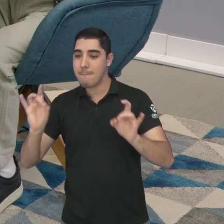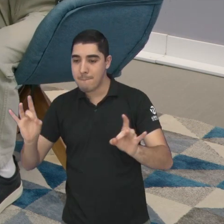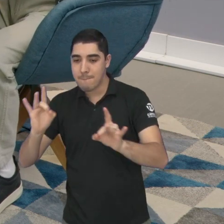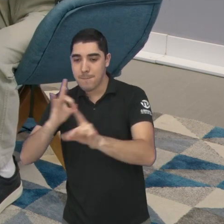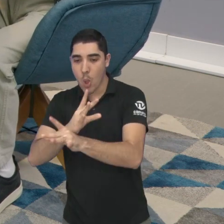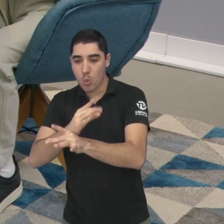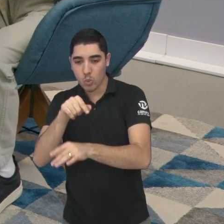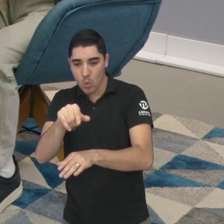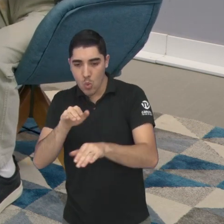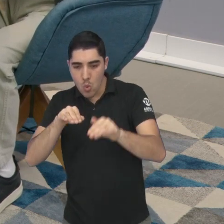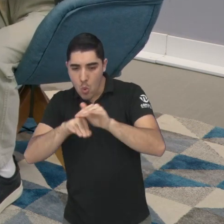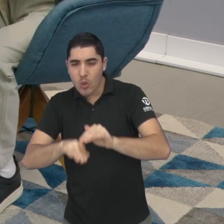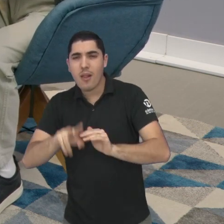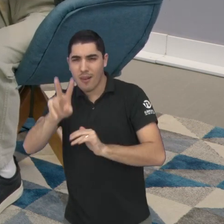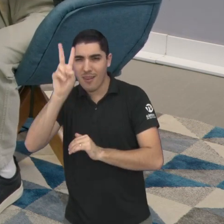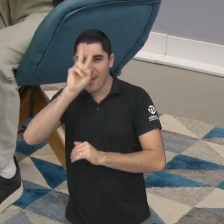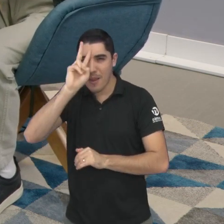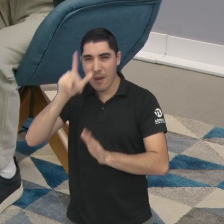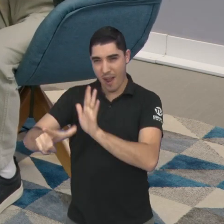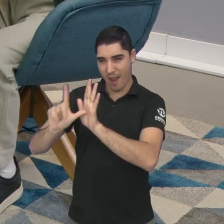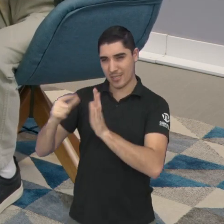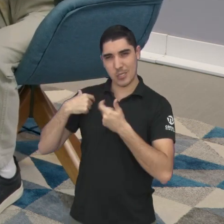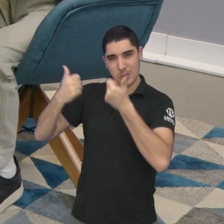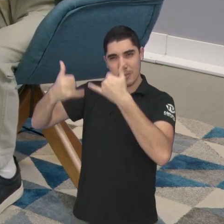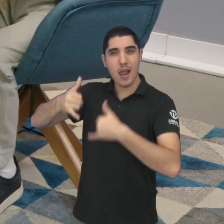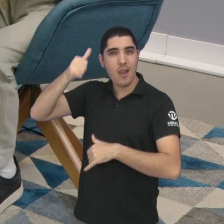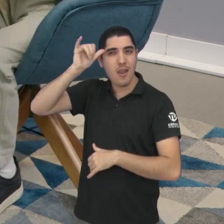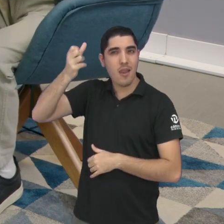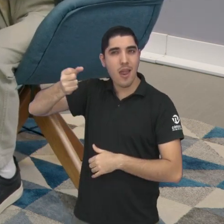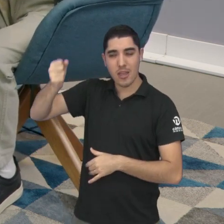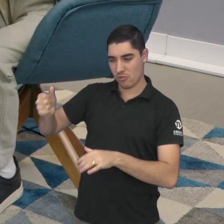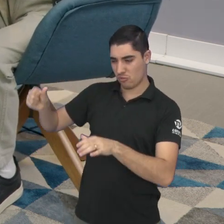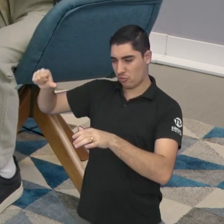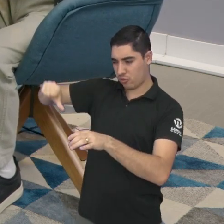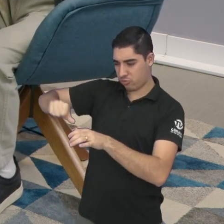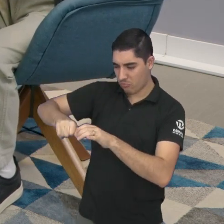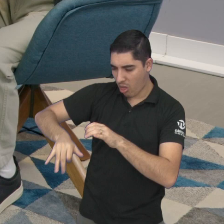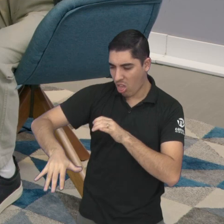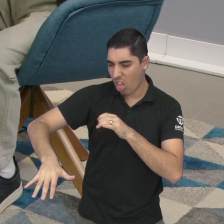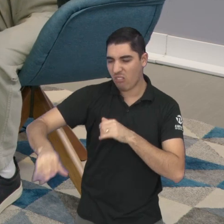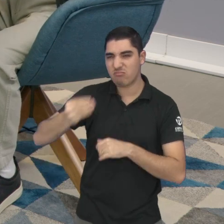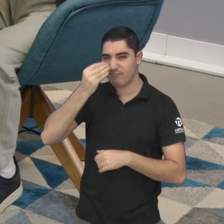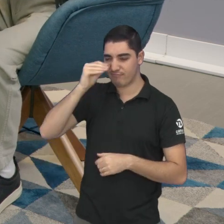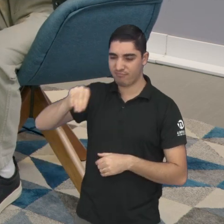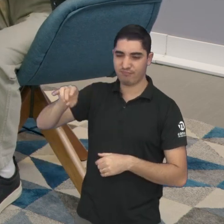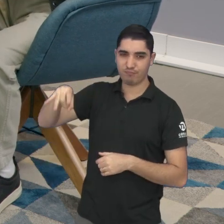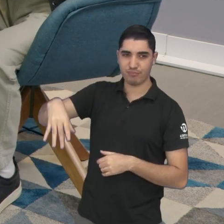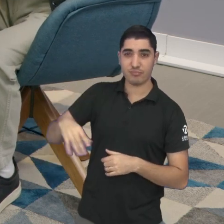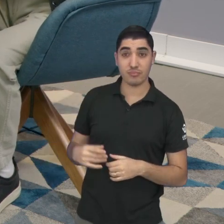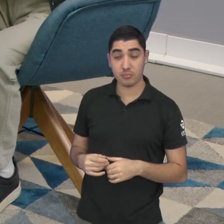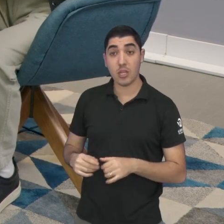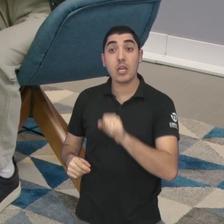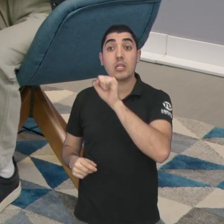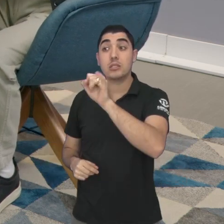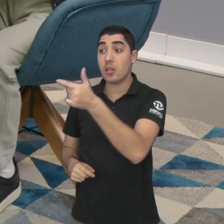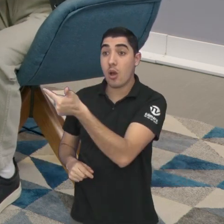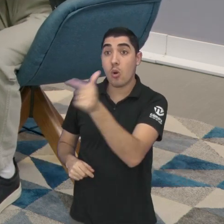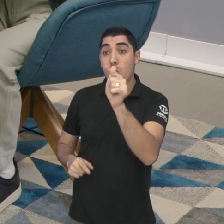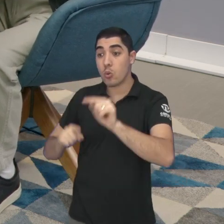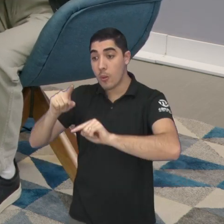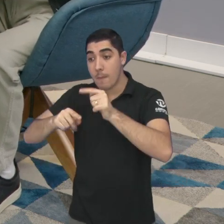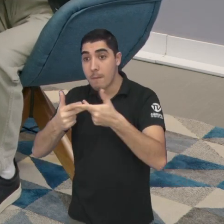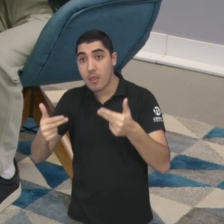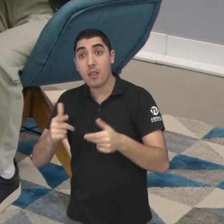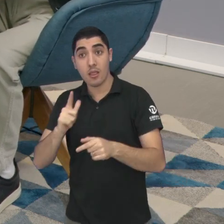exemplo, sabe aquele leite que eu te falei que jogaram fora no ralo? Vamos dar um exemplo, um outro produto. Poderia ter em estoque,